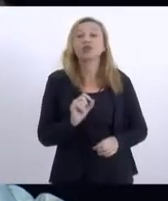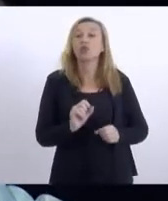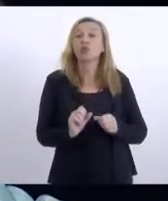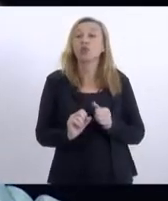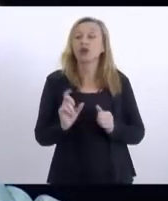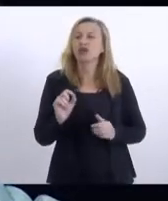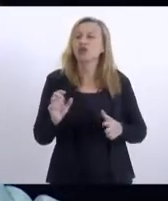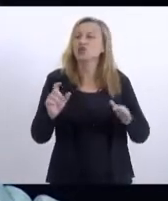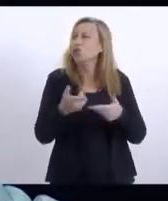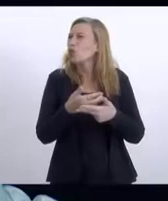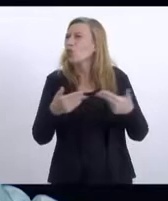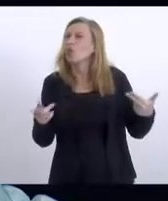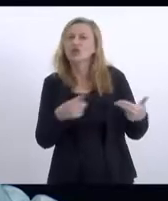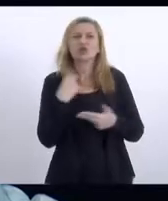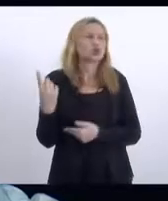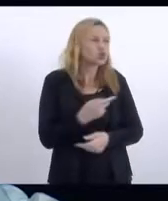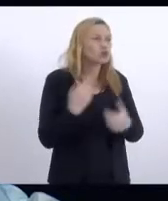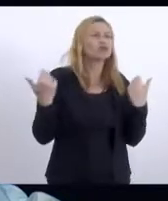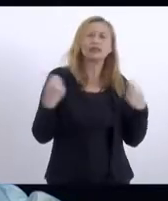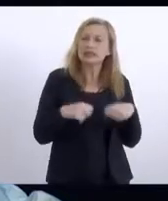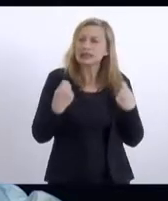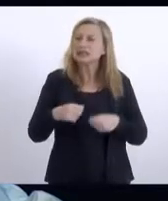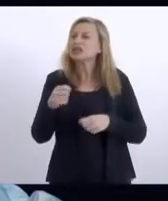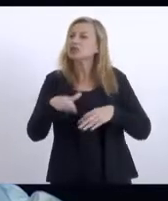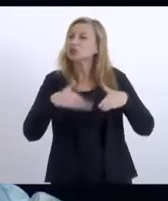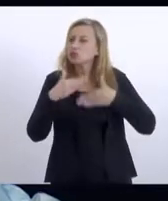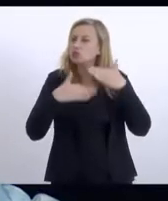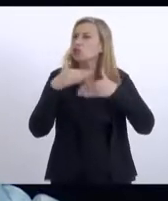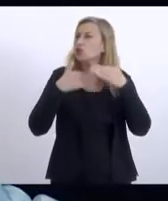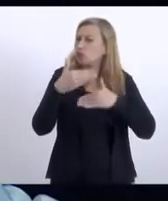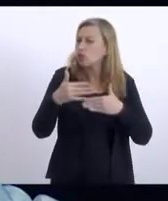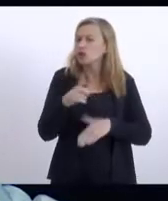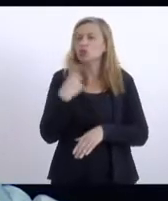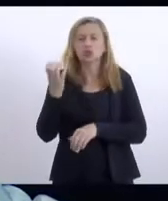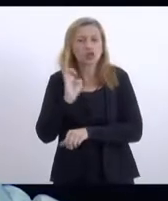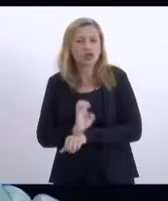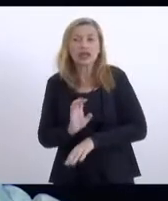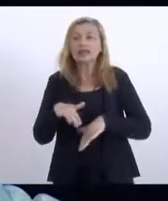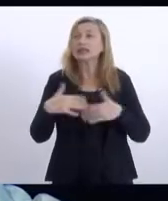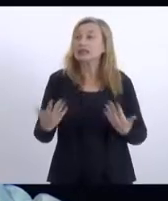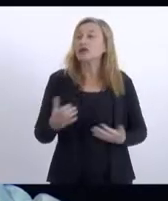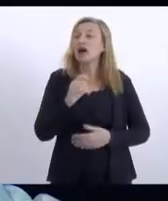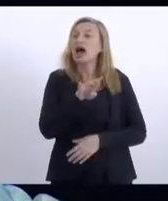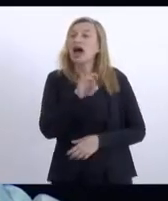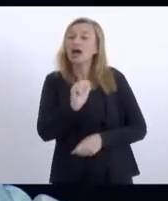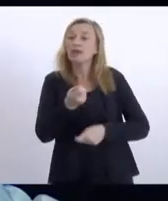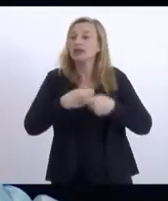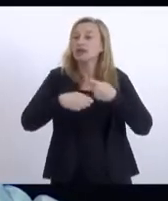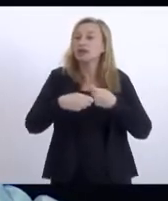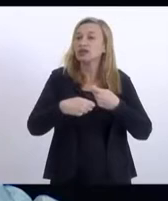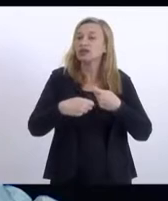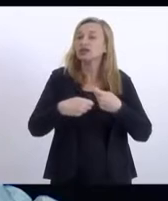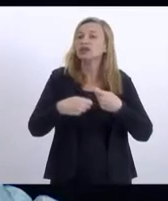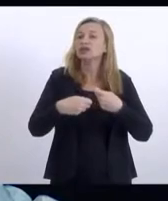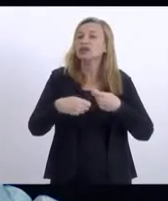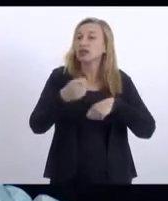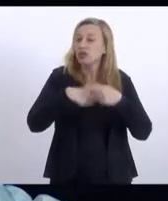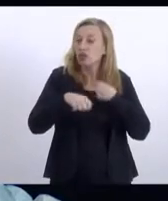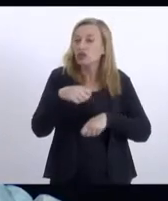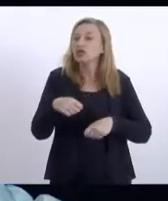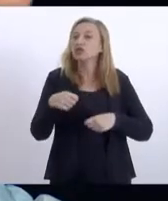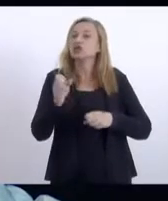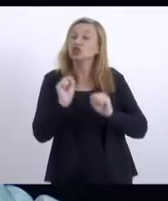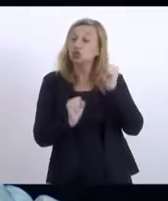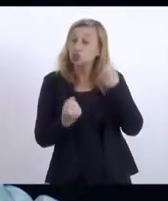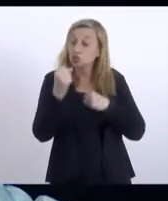são coisas que nós precisamos de desenvolver no nosso estado. Então, é a agroindústria, o agronegócio como um todo